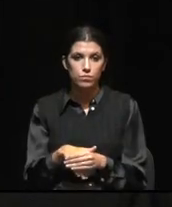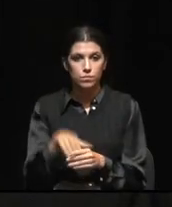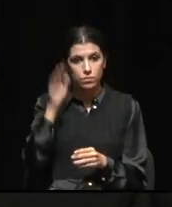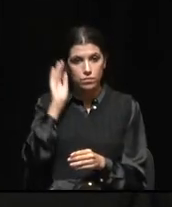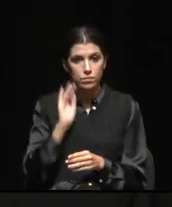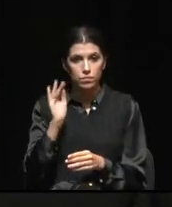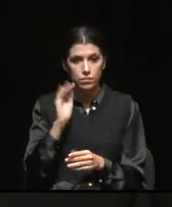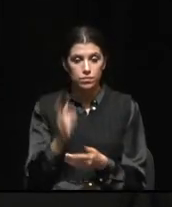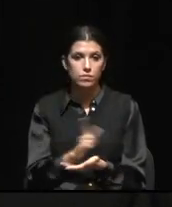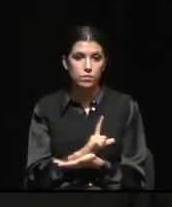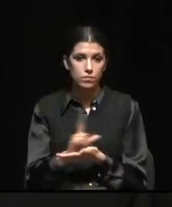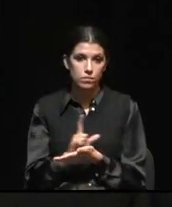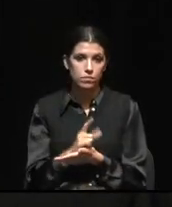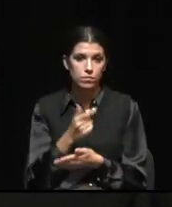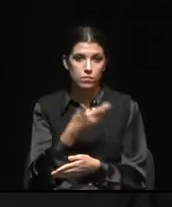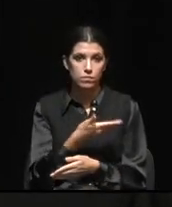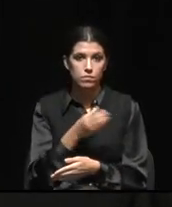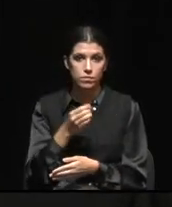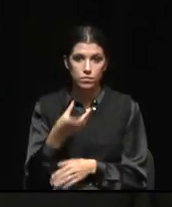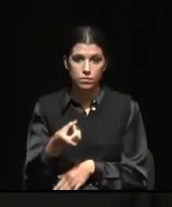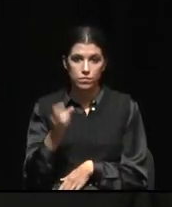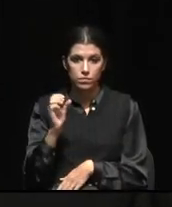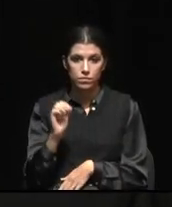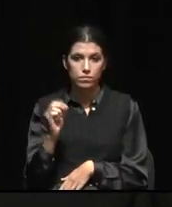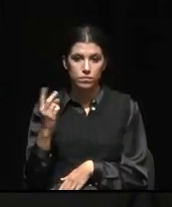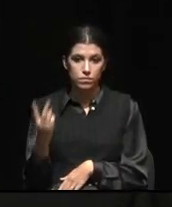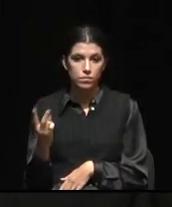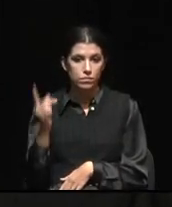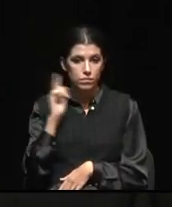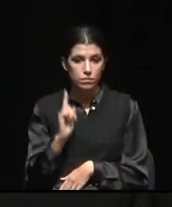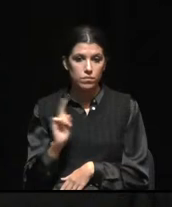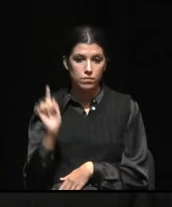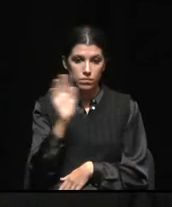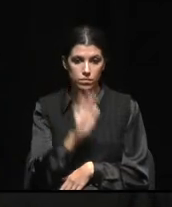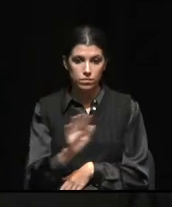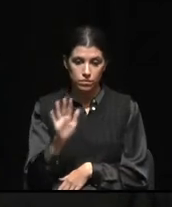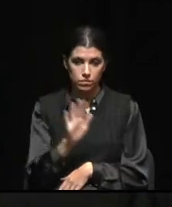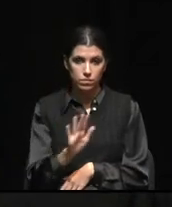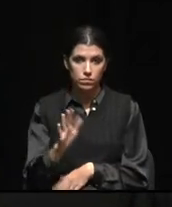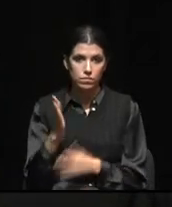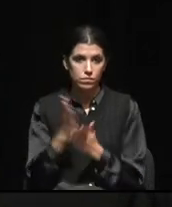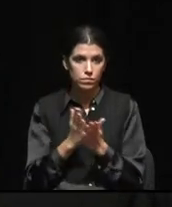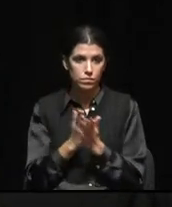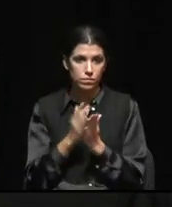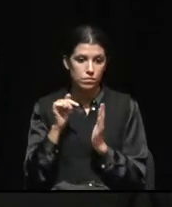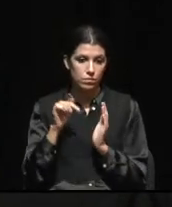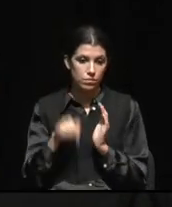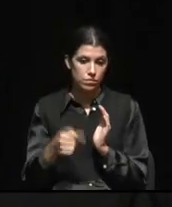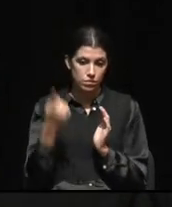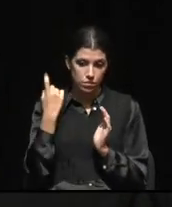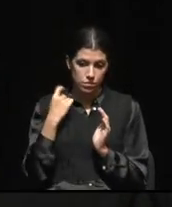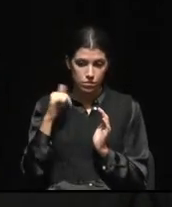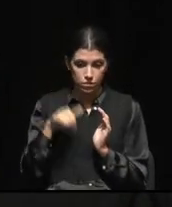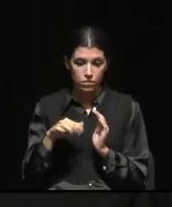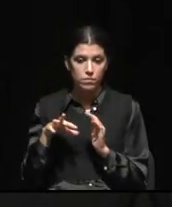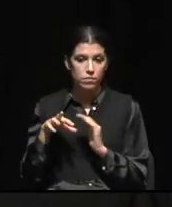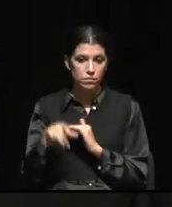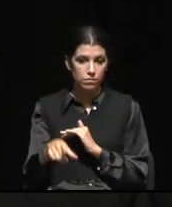recomendação do livre 10902 Dia Nacional do Estudante pelos estudantes de ontem hoje e AM manhã quem Vota